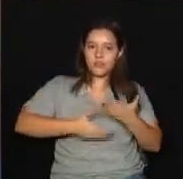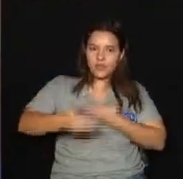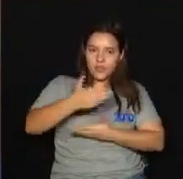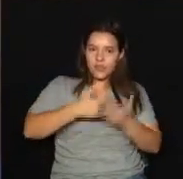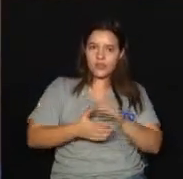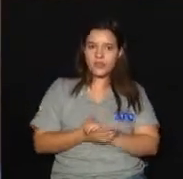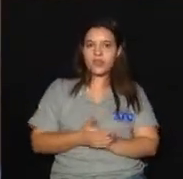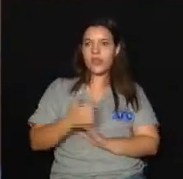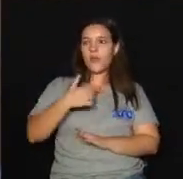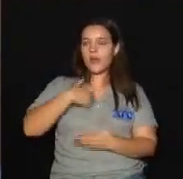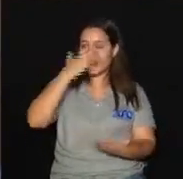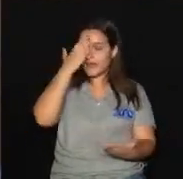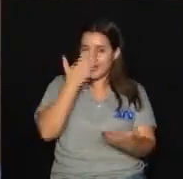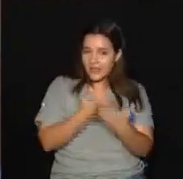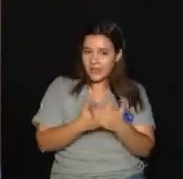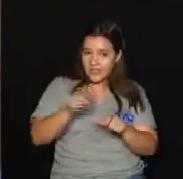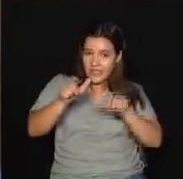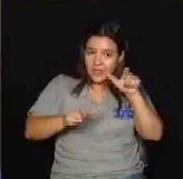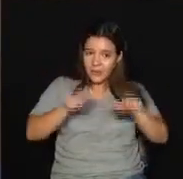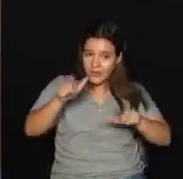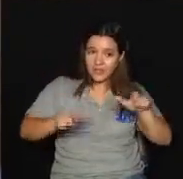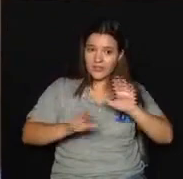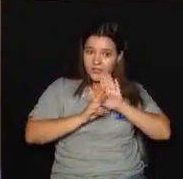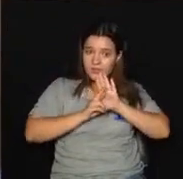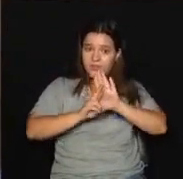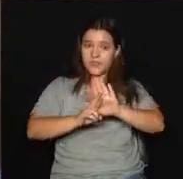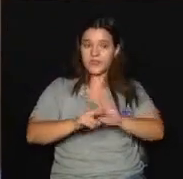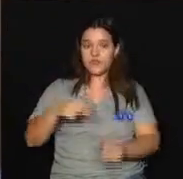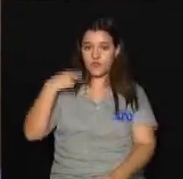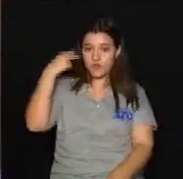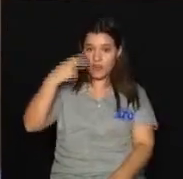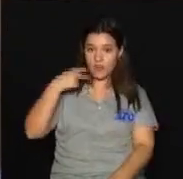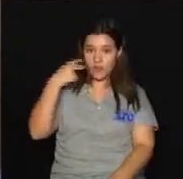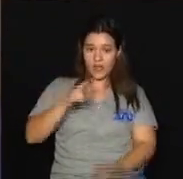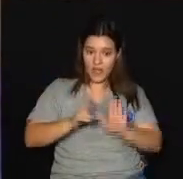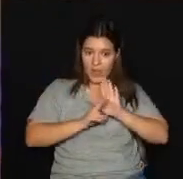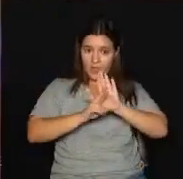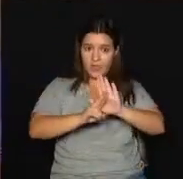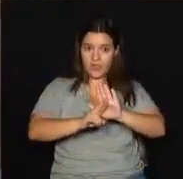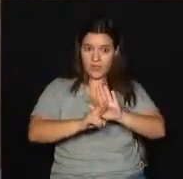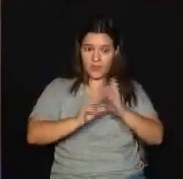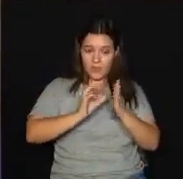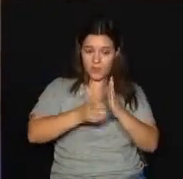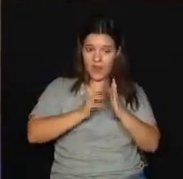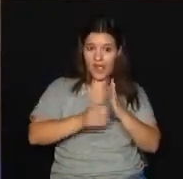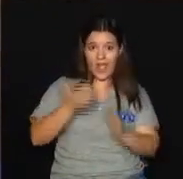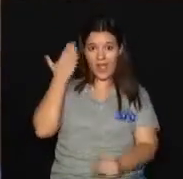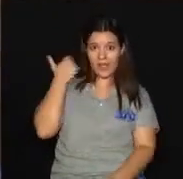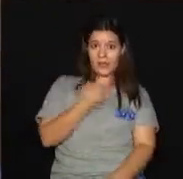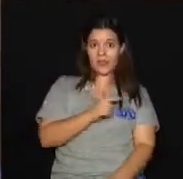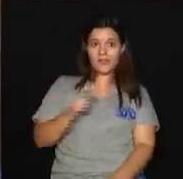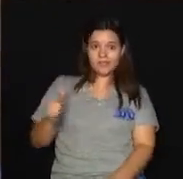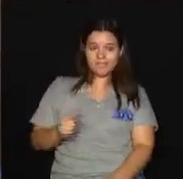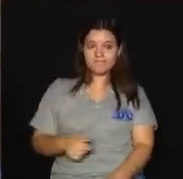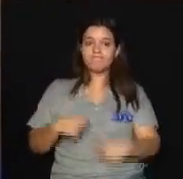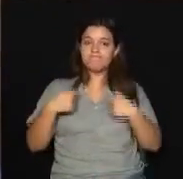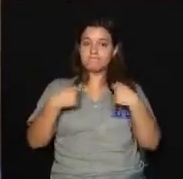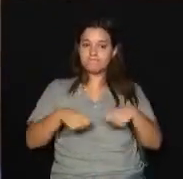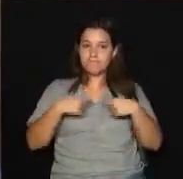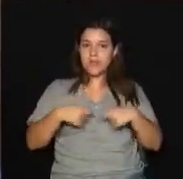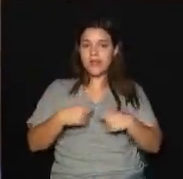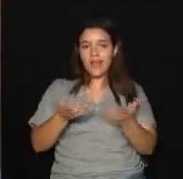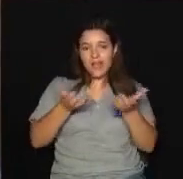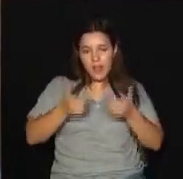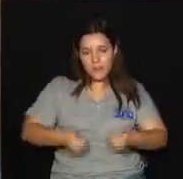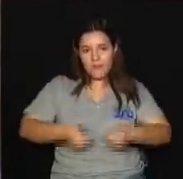acredito que essas pessoas, esses representantes, os vereadores que hoje representam partidos que não eram representados, também querem o bem